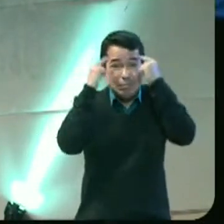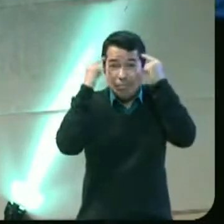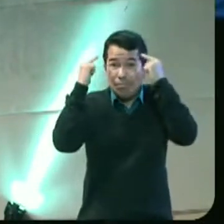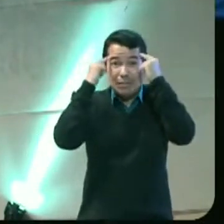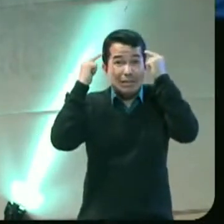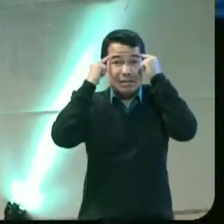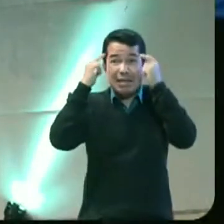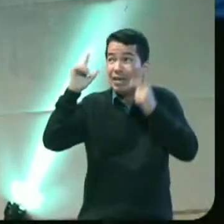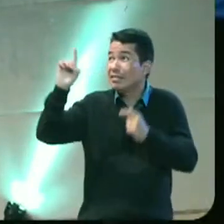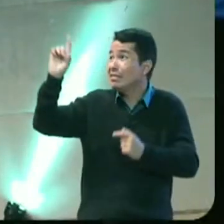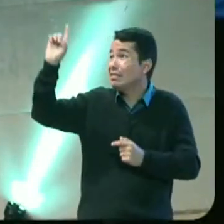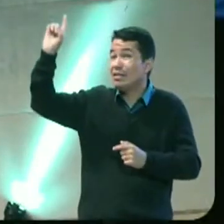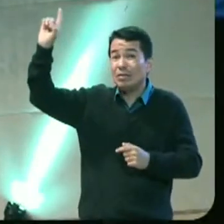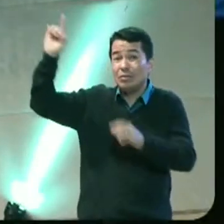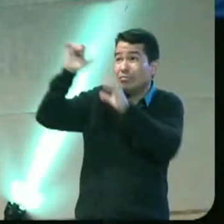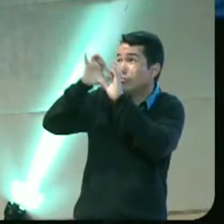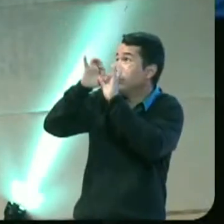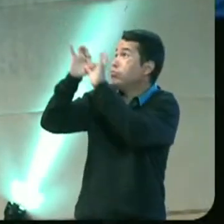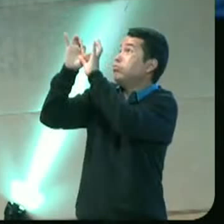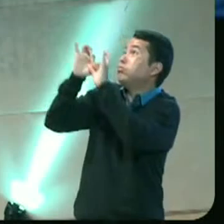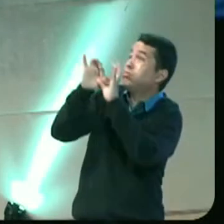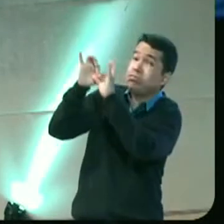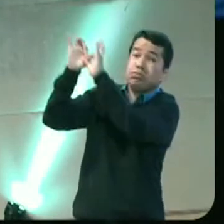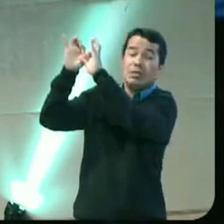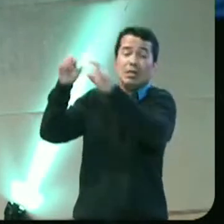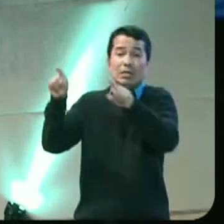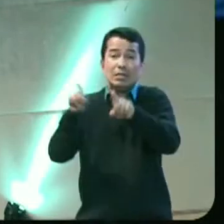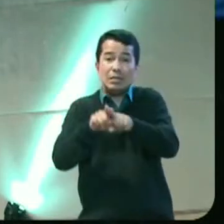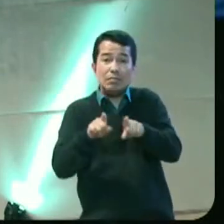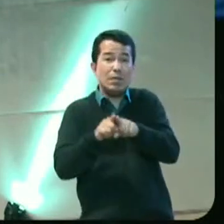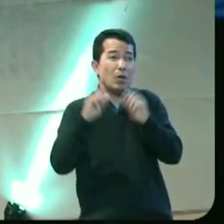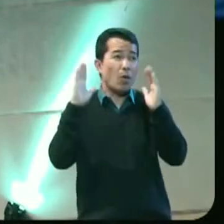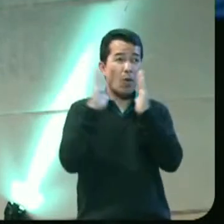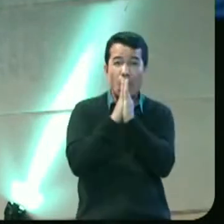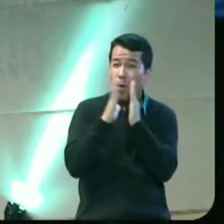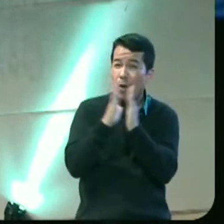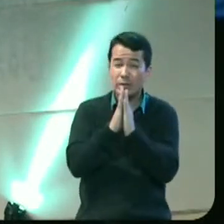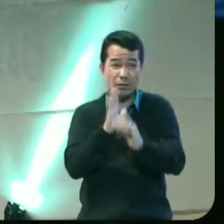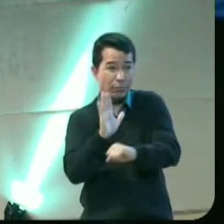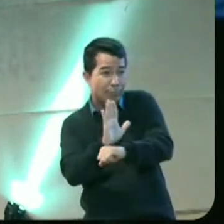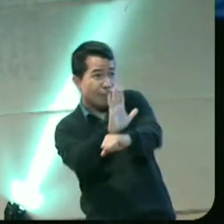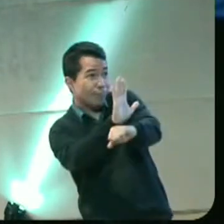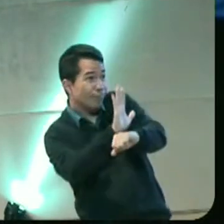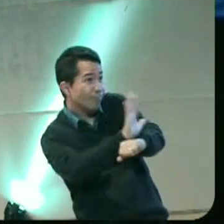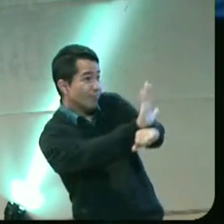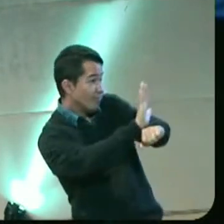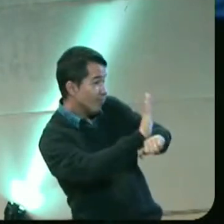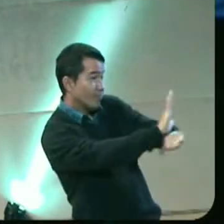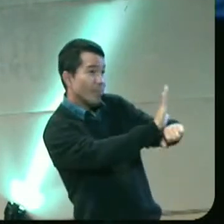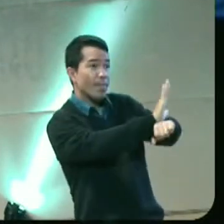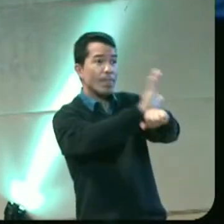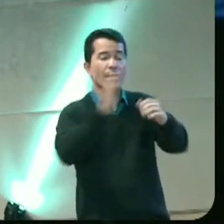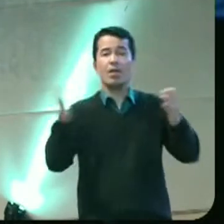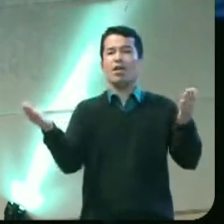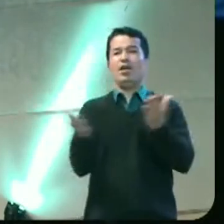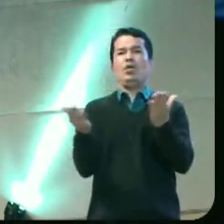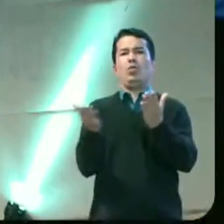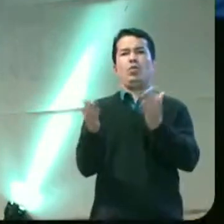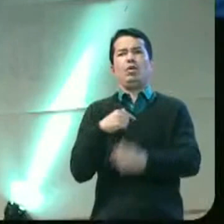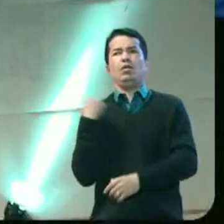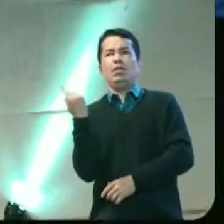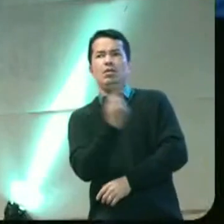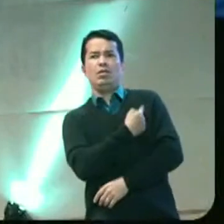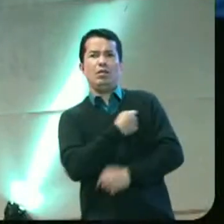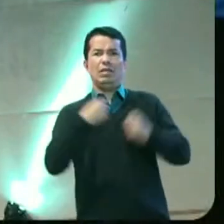as pessoas. É tempo de ter compaixão. É tempo de ser gentil, de ser